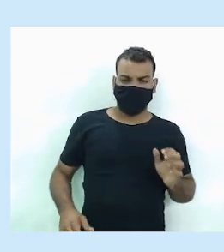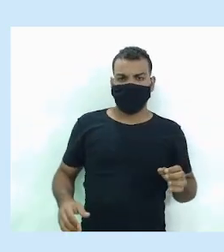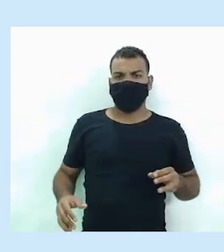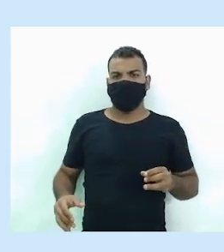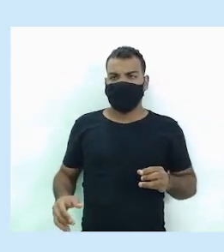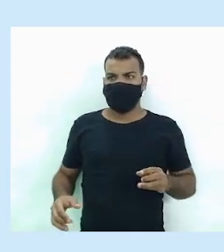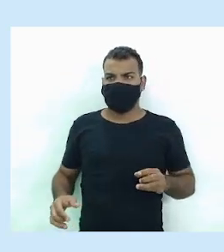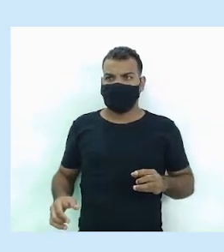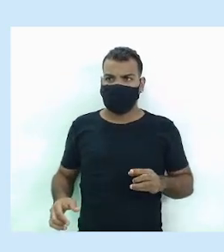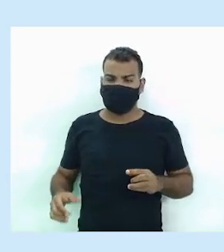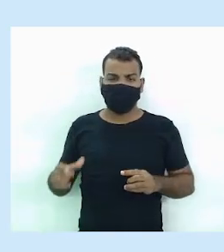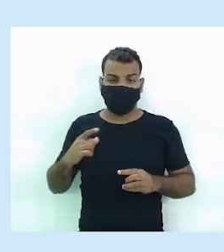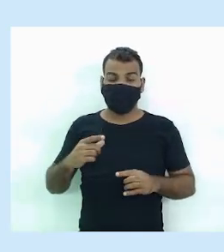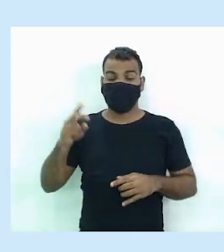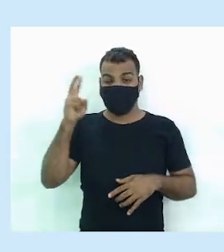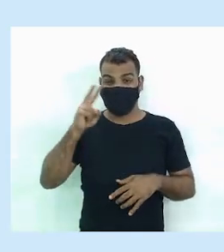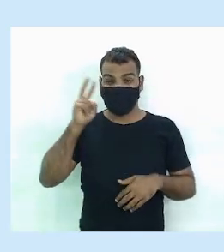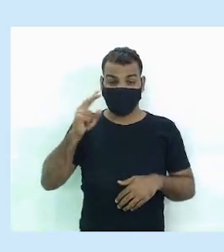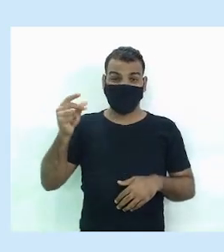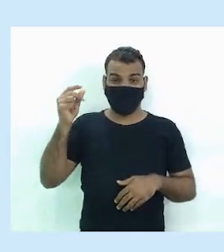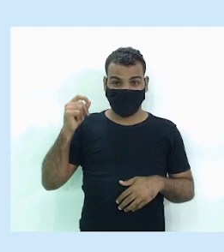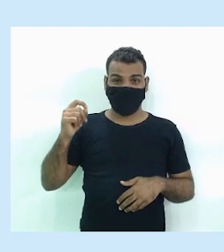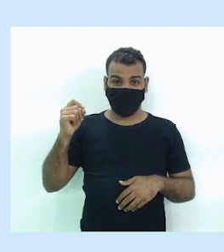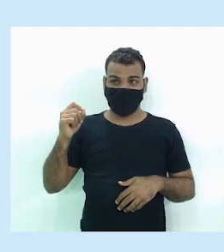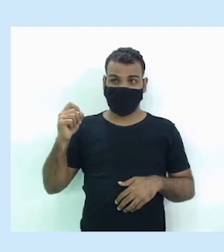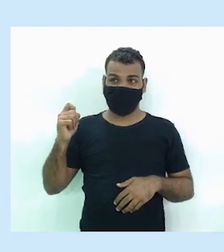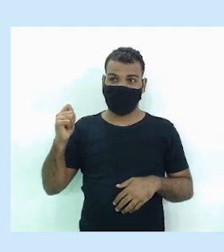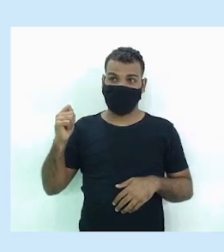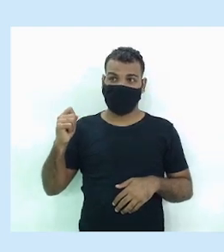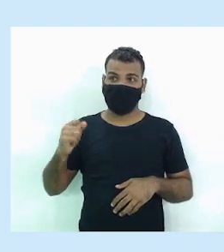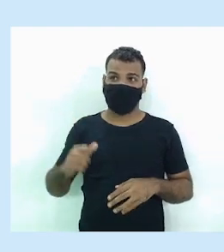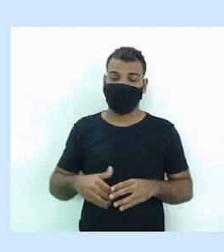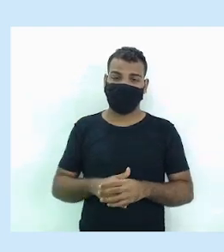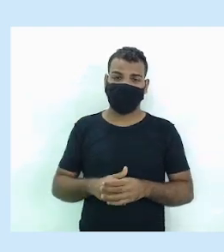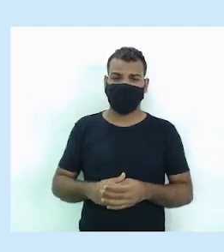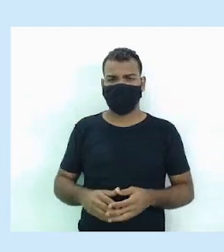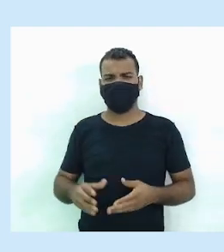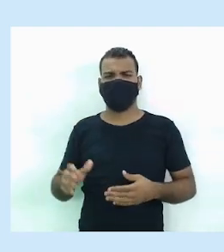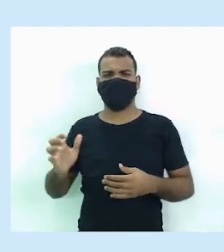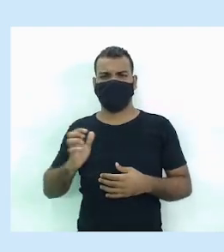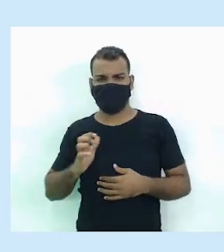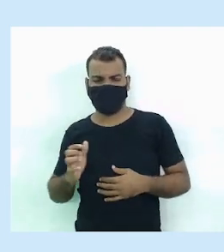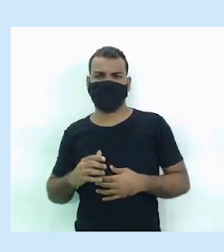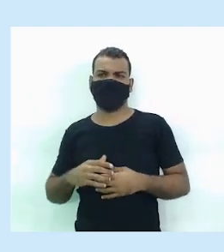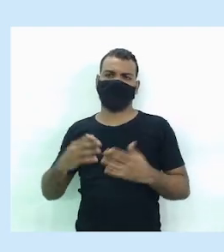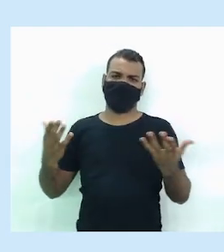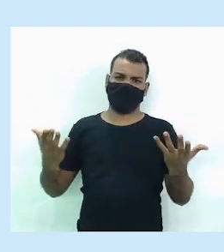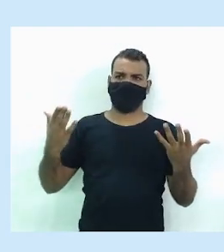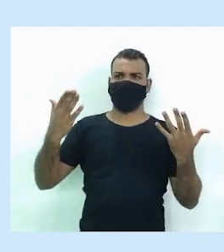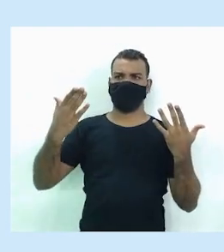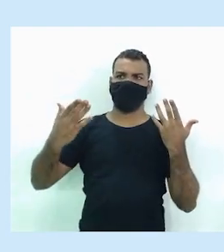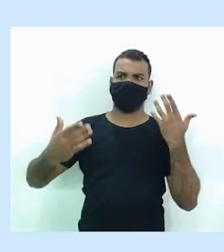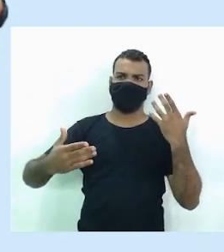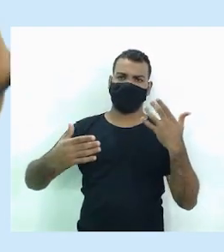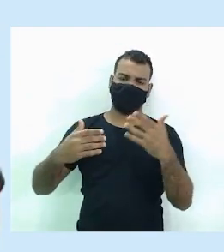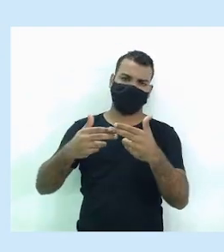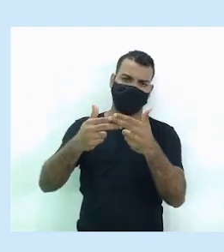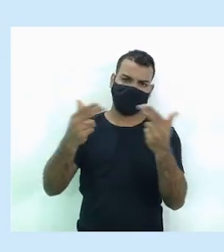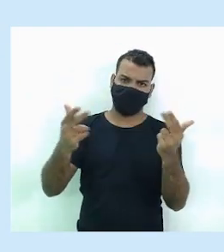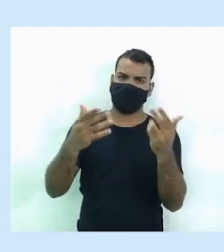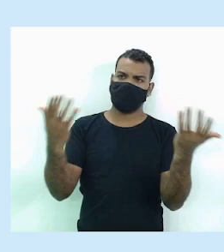aquela questão bem medieval mesmo, né? Os senhores, os reis, com seus castelos, dominando